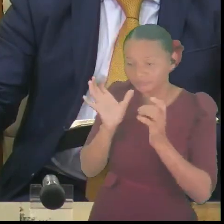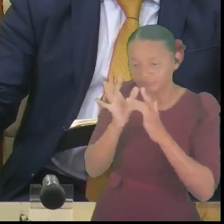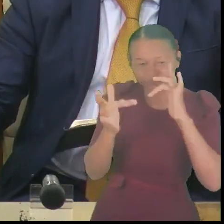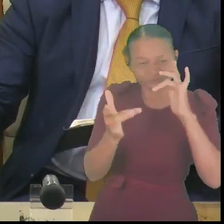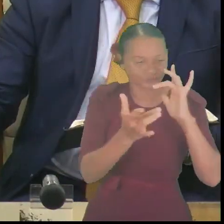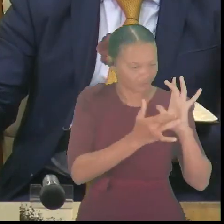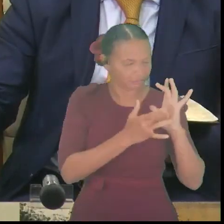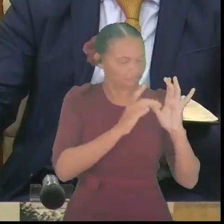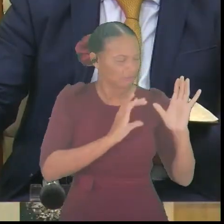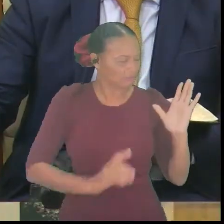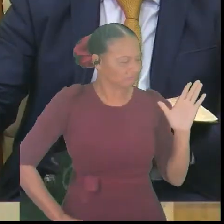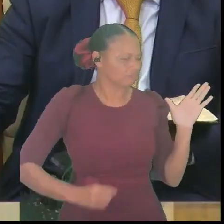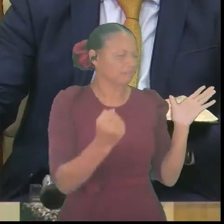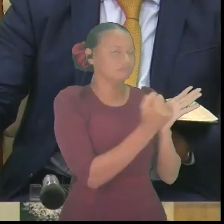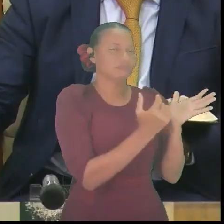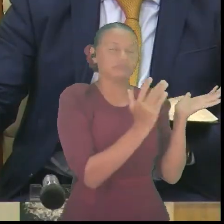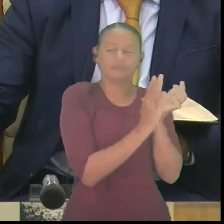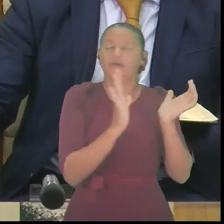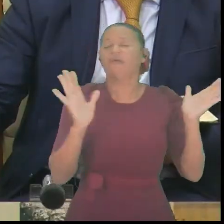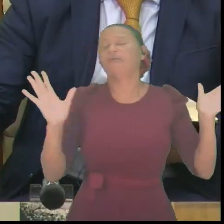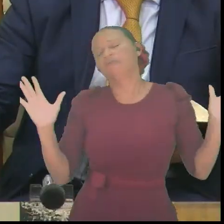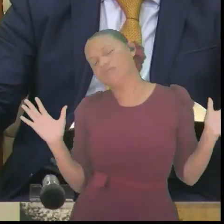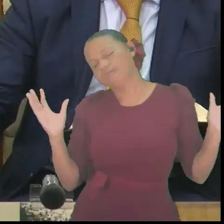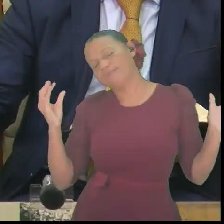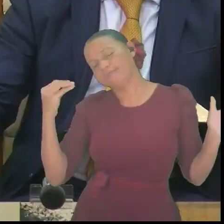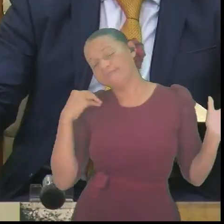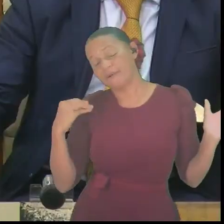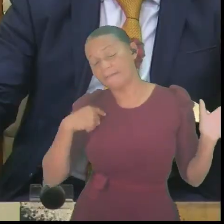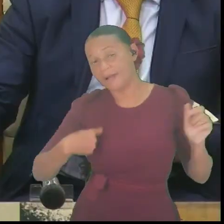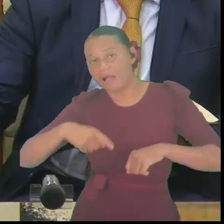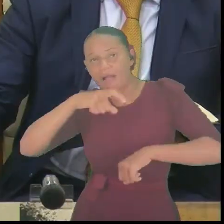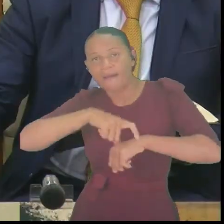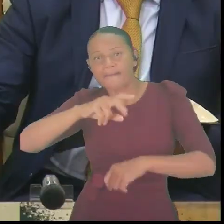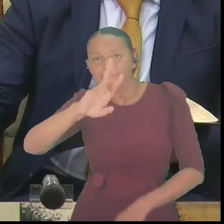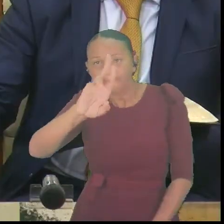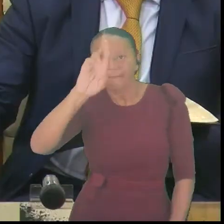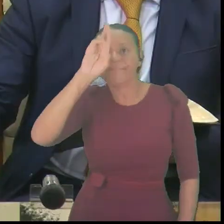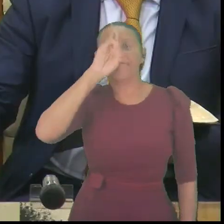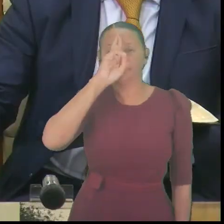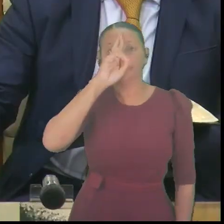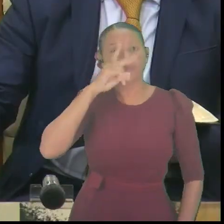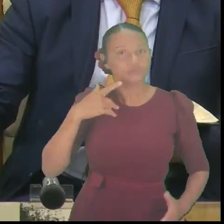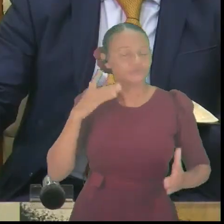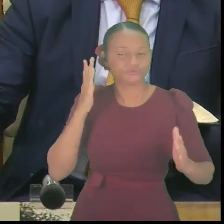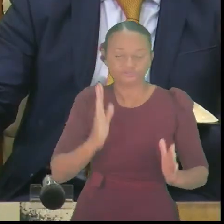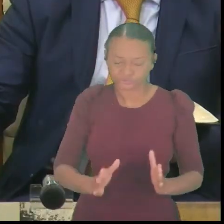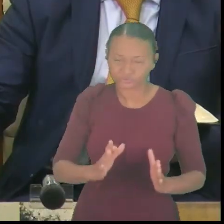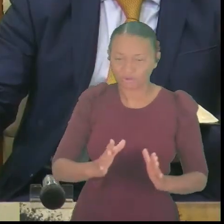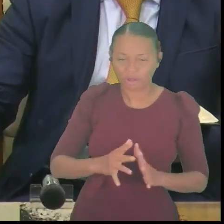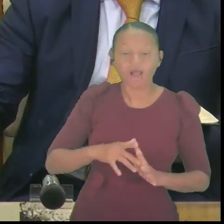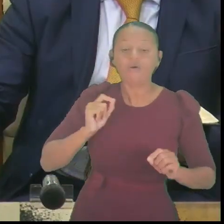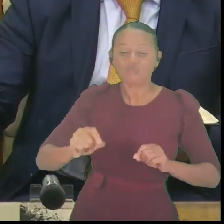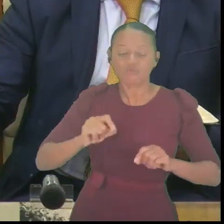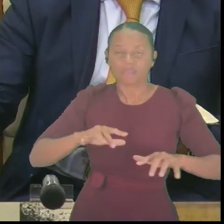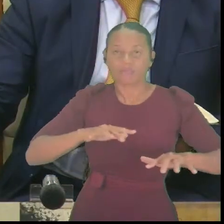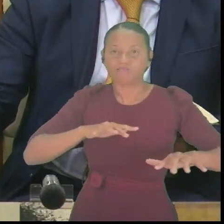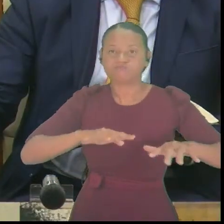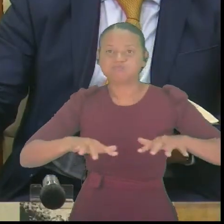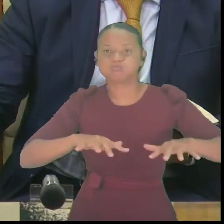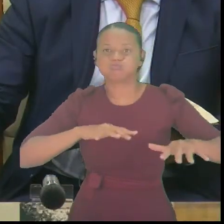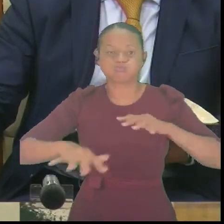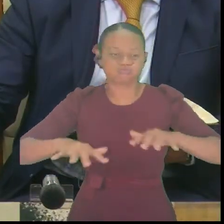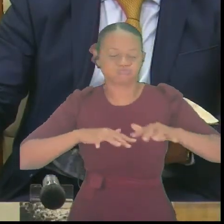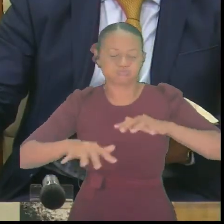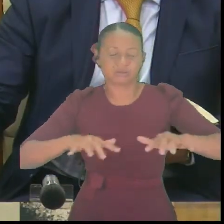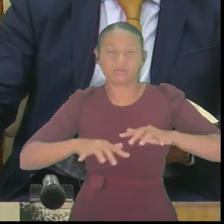pendurado é um Cristo fraco. Mas quando o meio-dia chegou, a Bíblia diz que a terra começou a tremer, houve